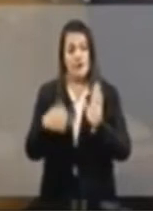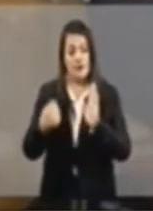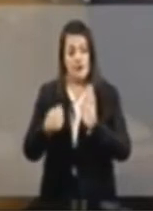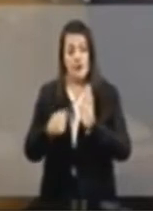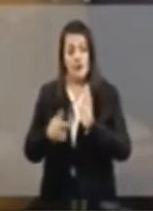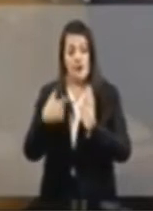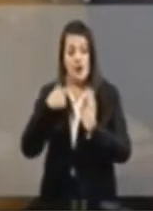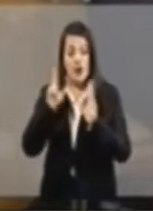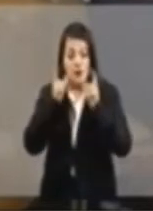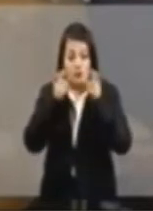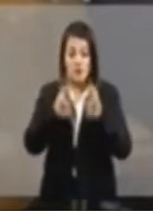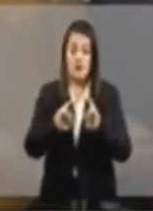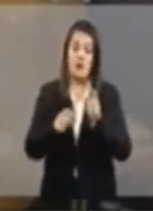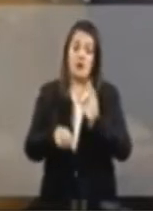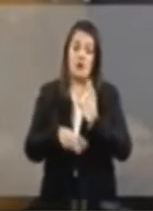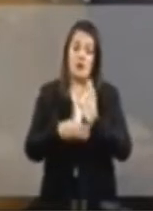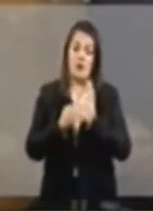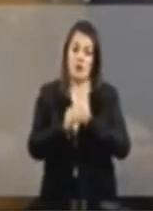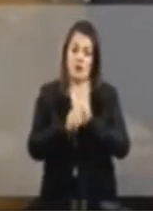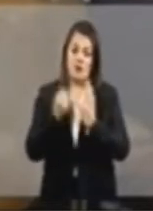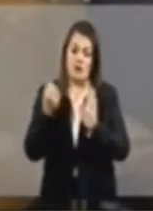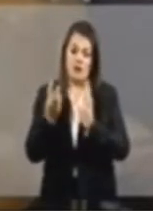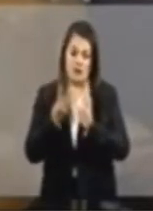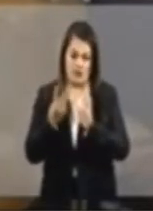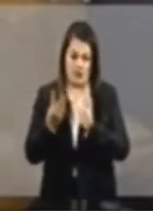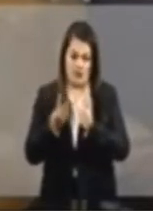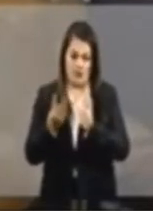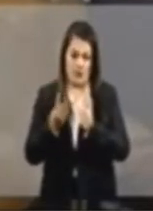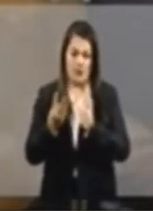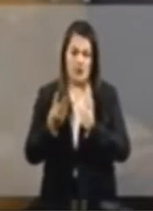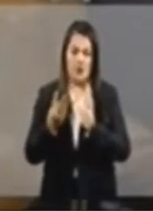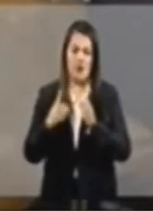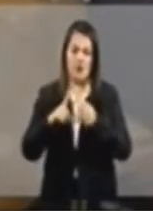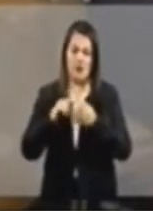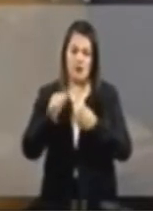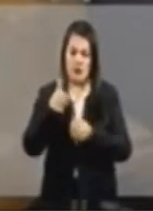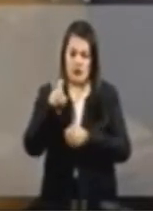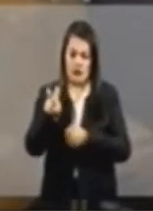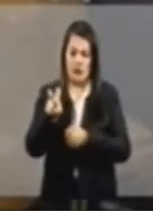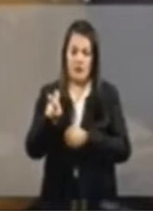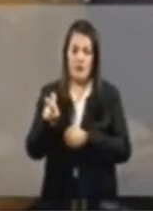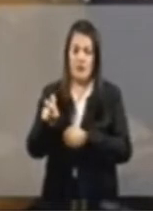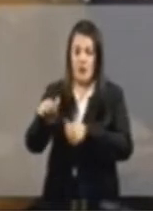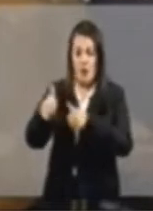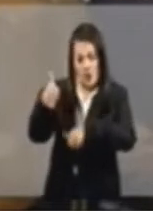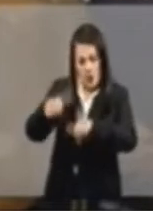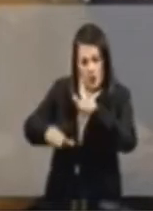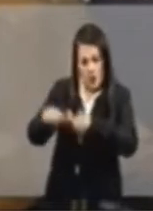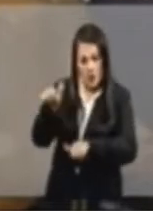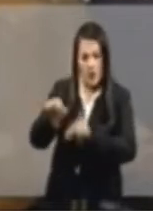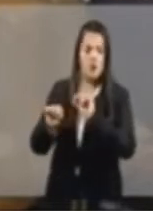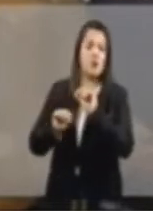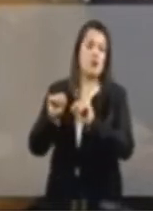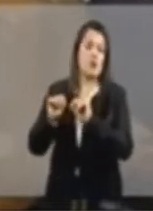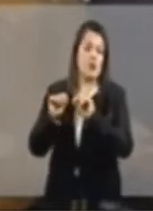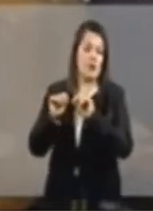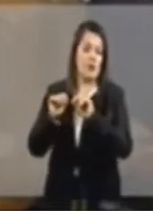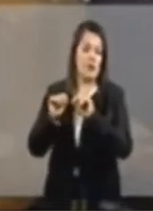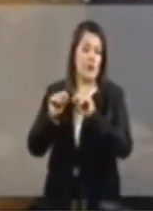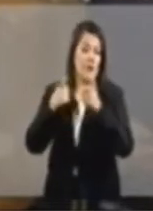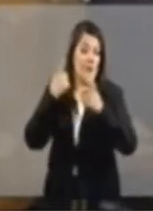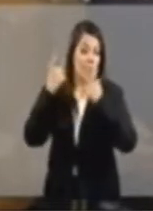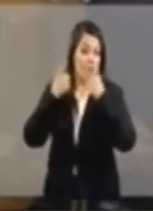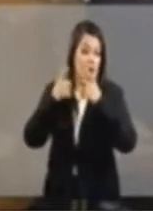15 fazendo uma análise mais detida constata se que a preocupação maior com a suspensão dos direitos políticos